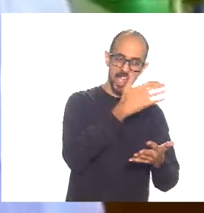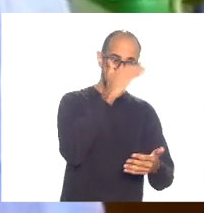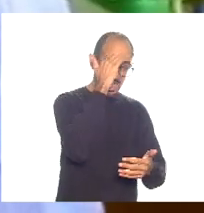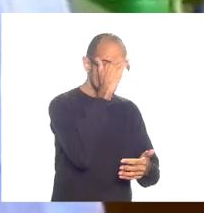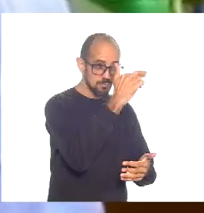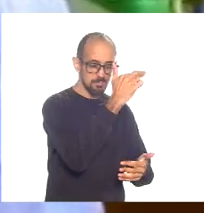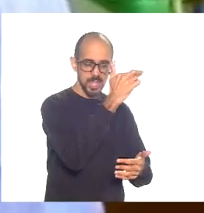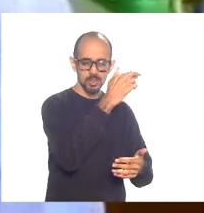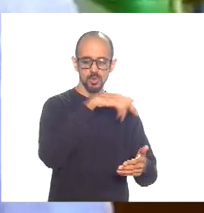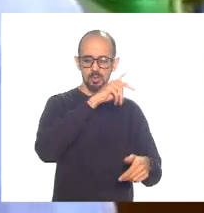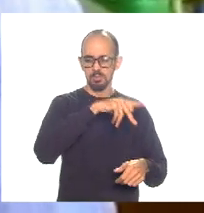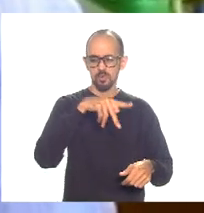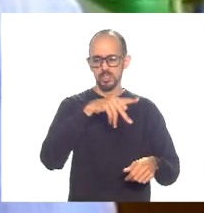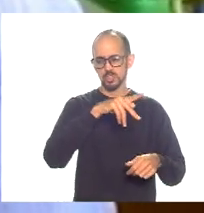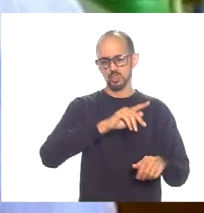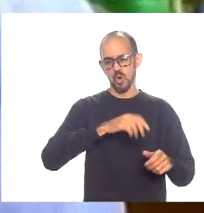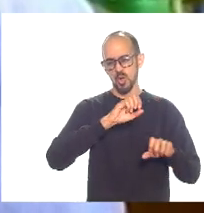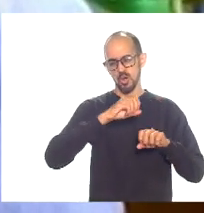que dá um show